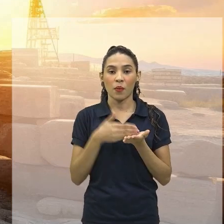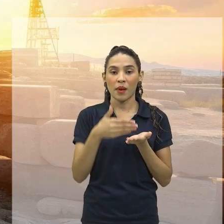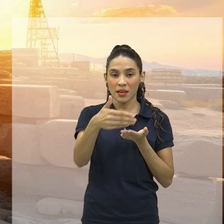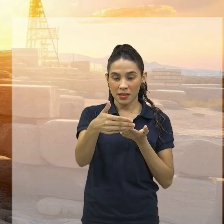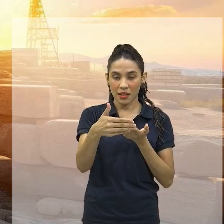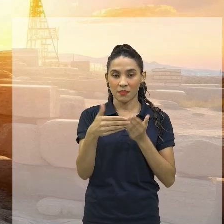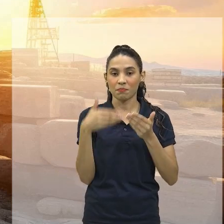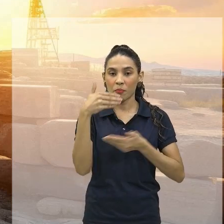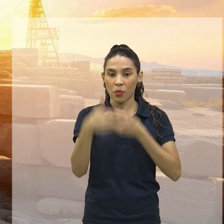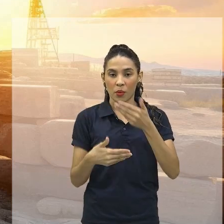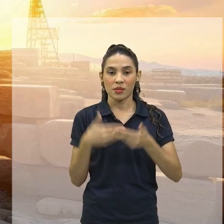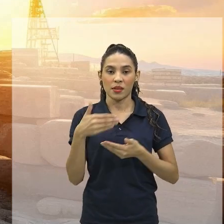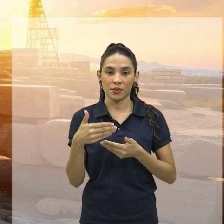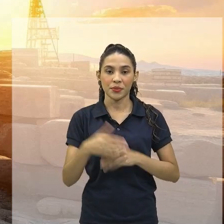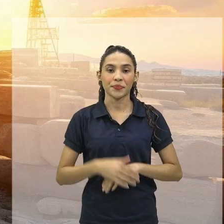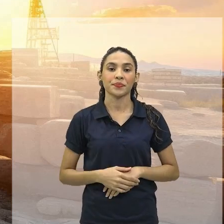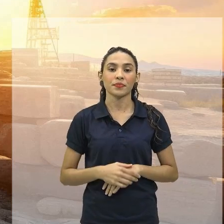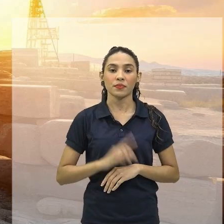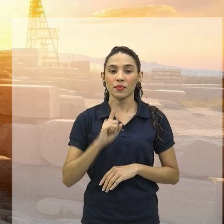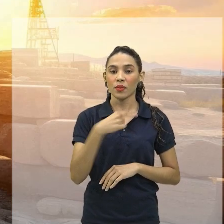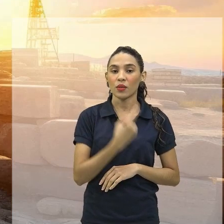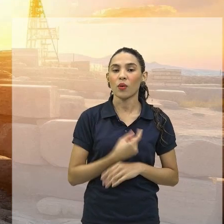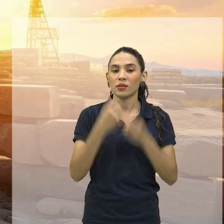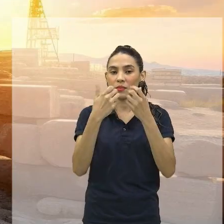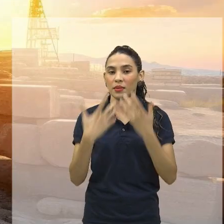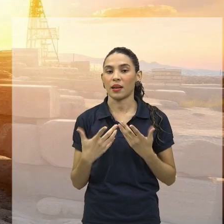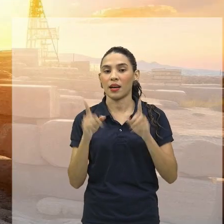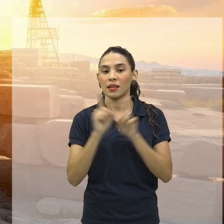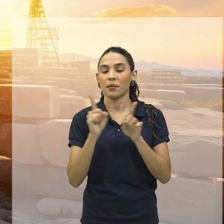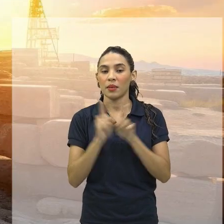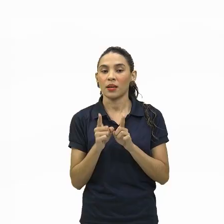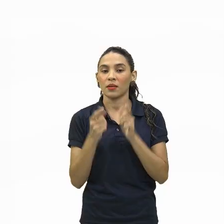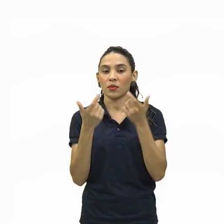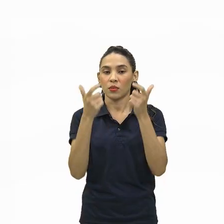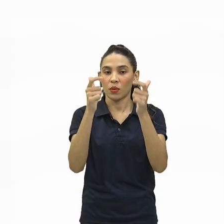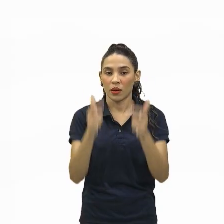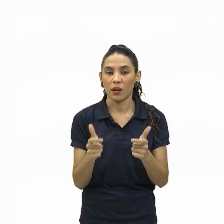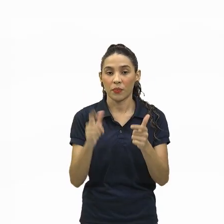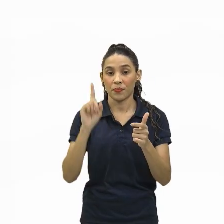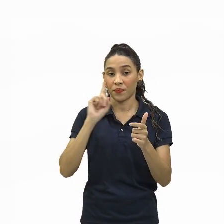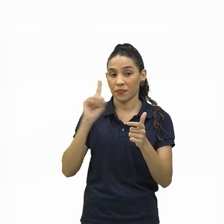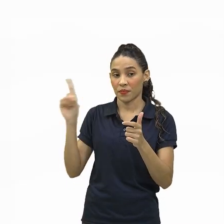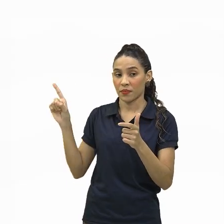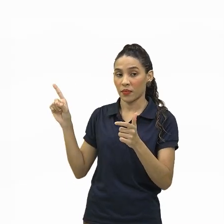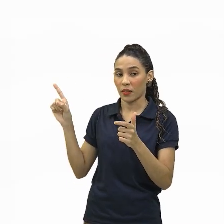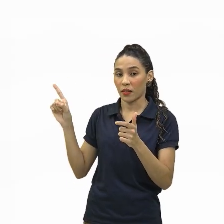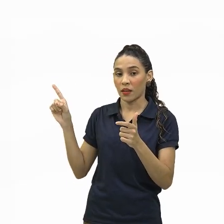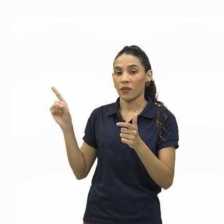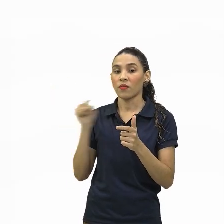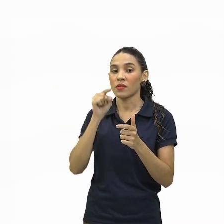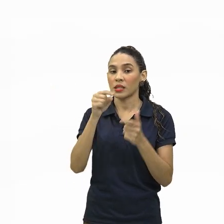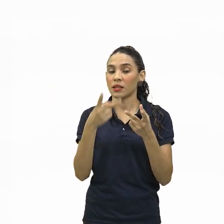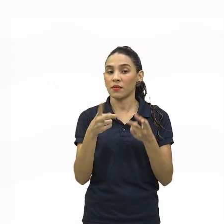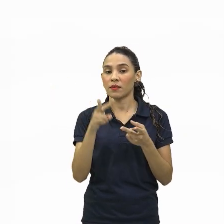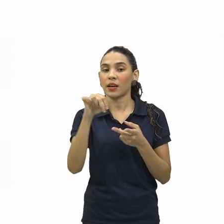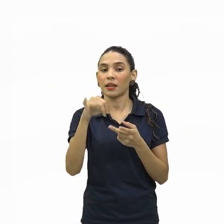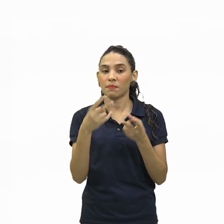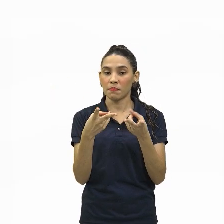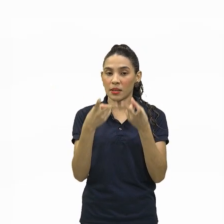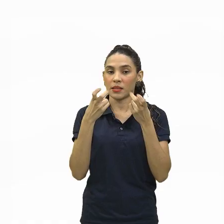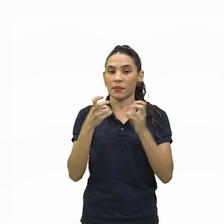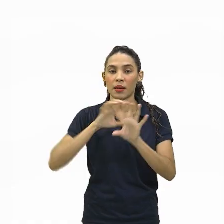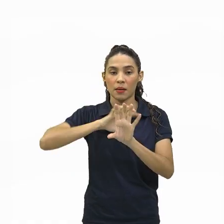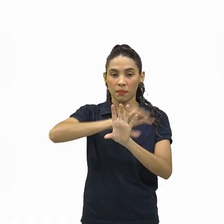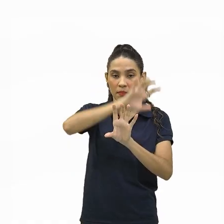esse processo, iremos ressaltar a sua localização. Aqui você percebe justamente o mapa